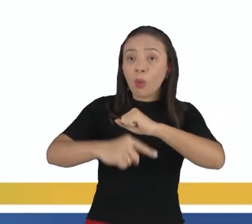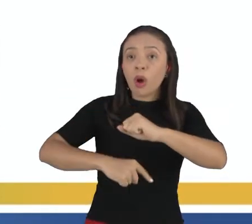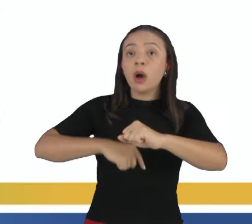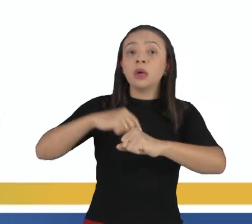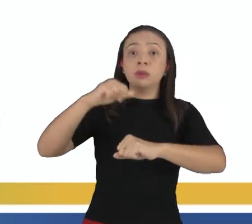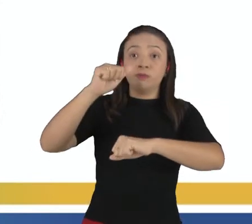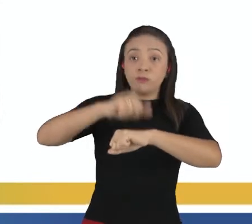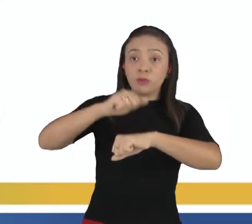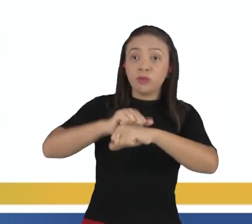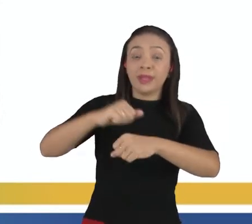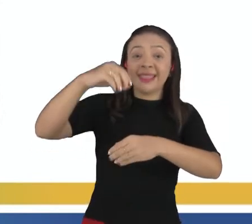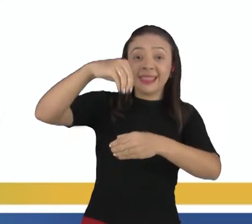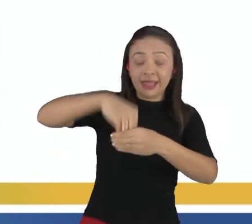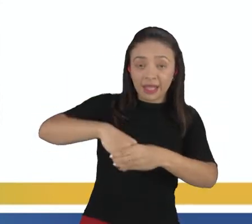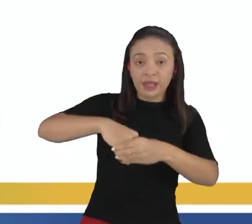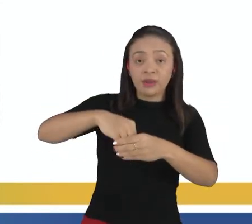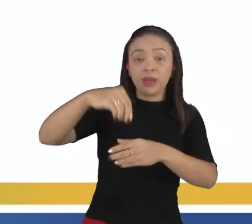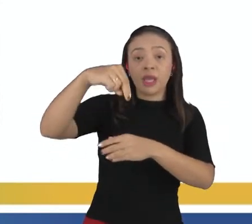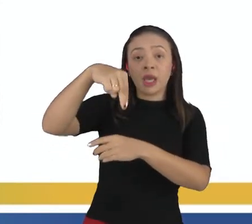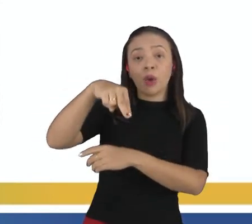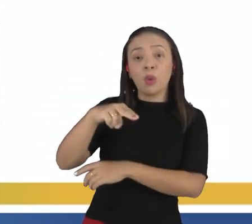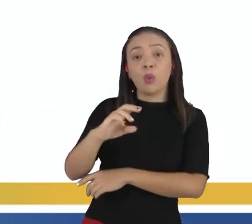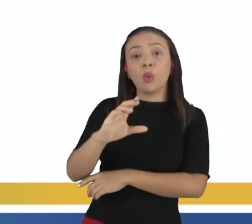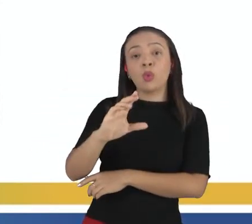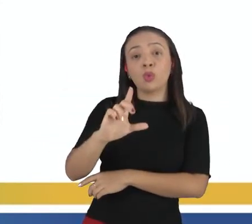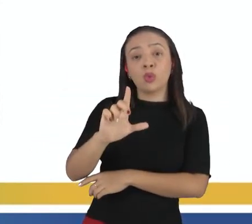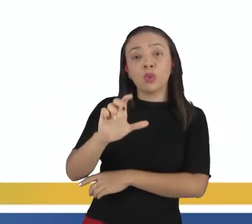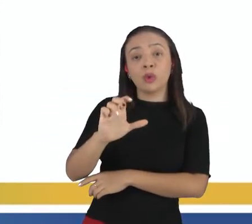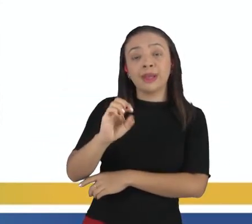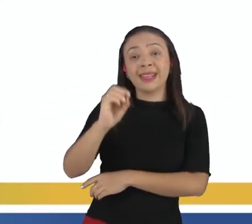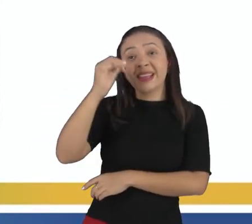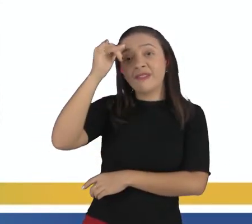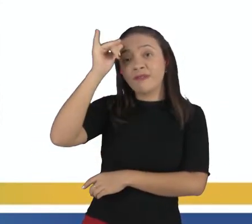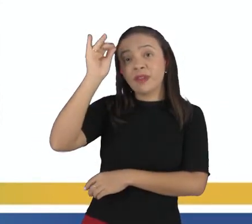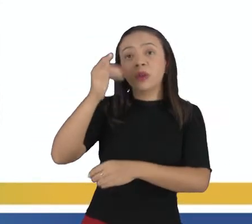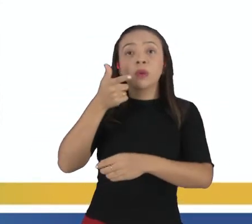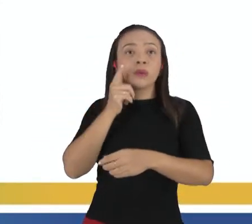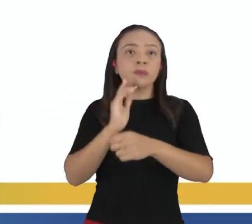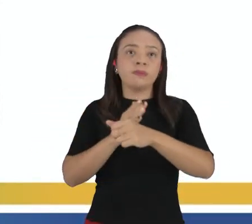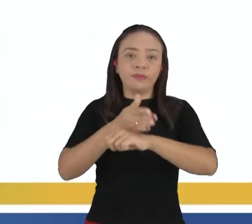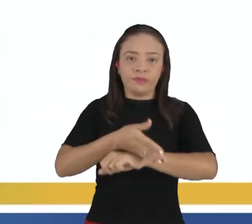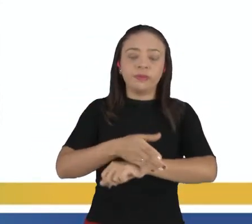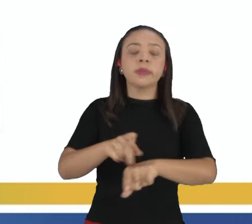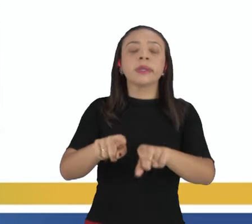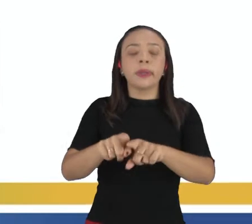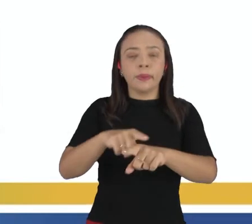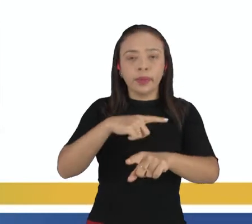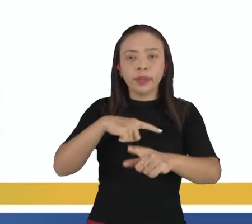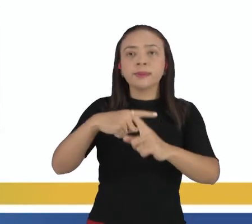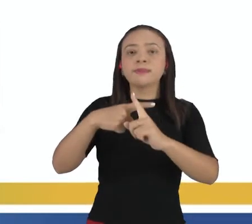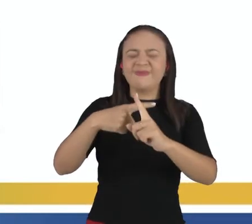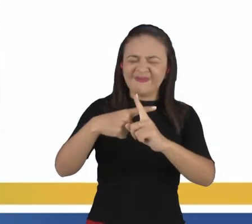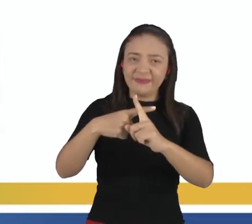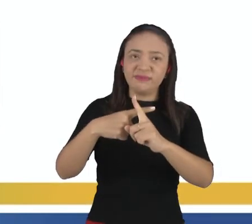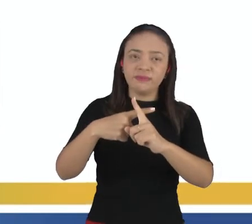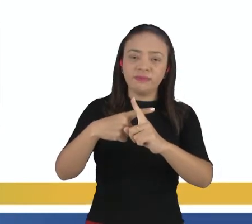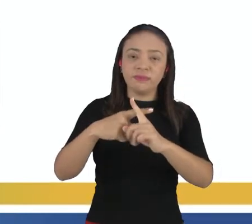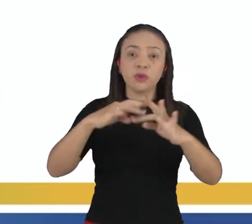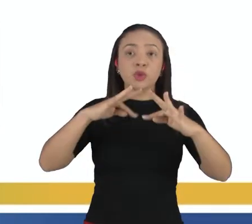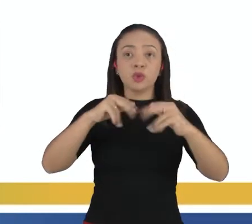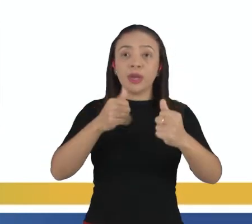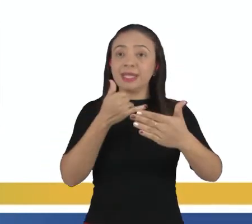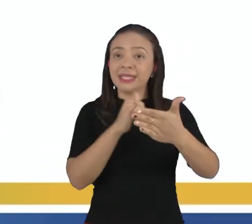o núcleo, e que impede essa passagem, com a carga igual, isto é, positiva. As partículas